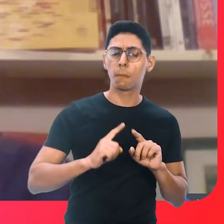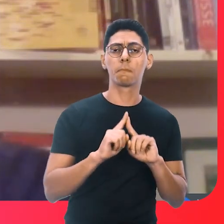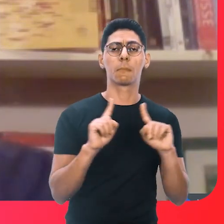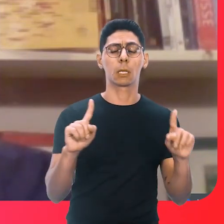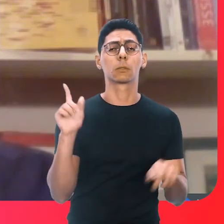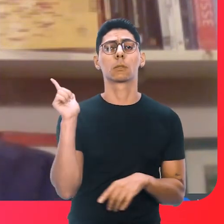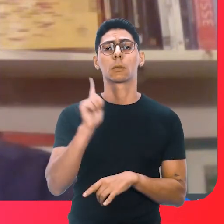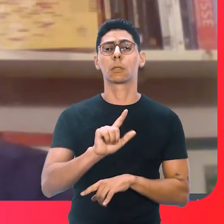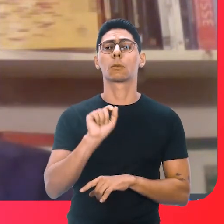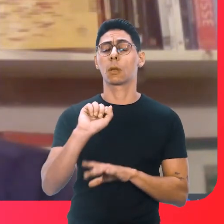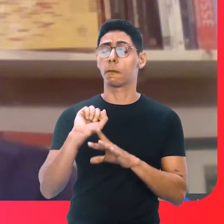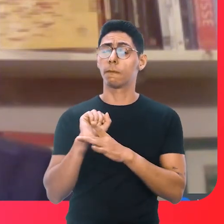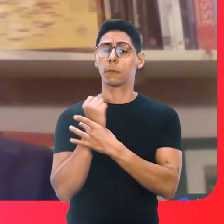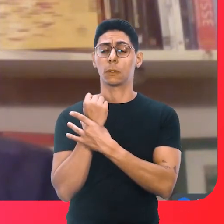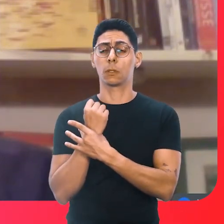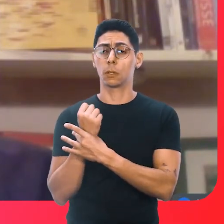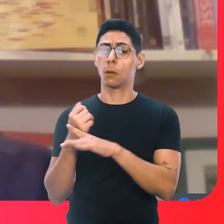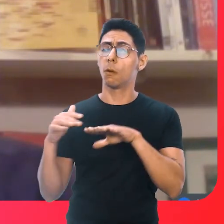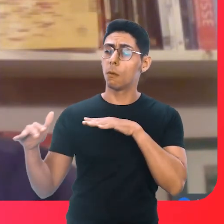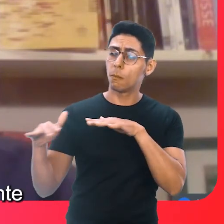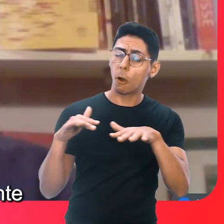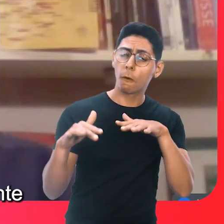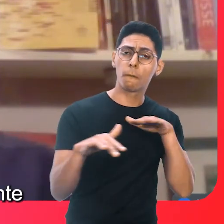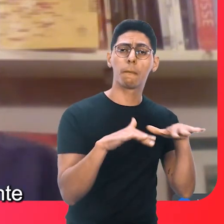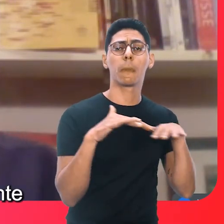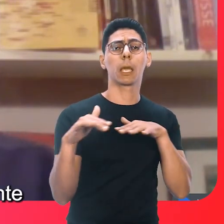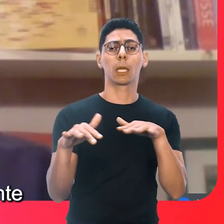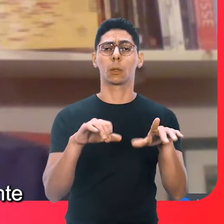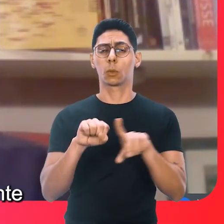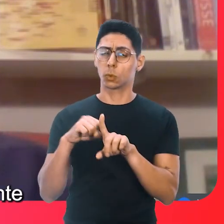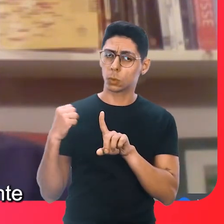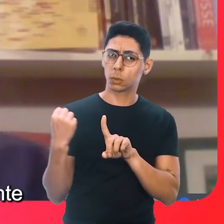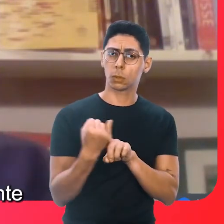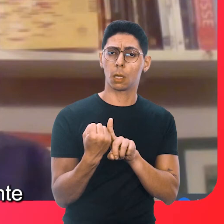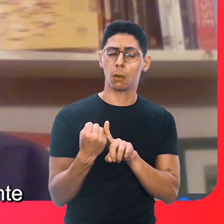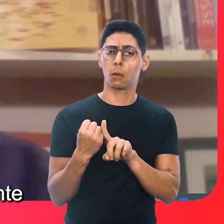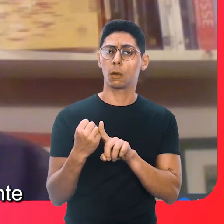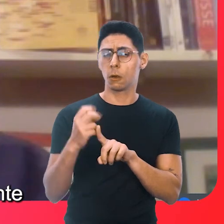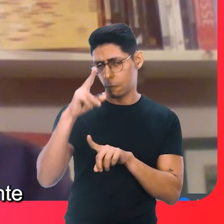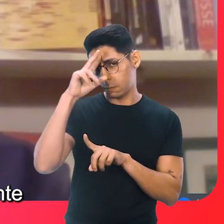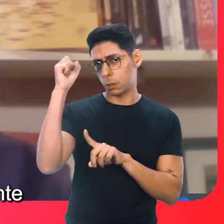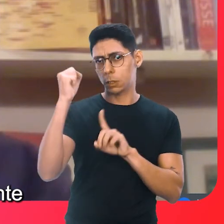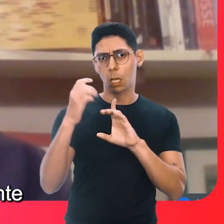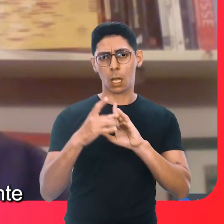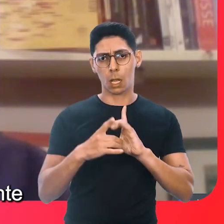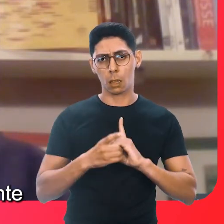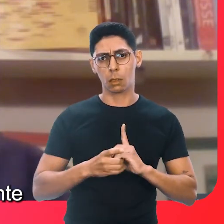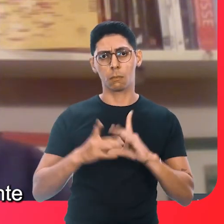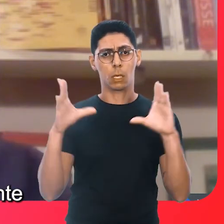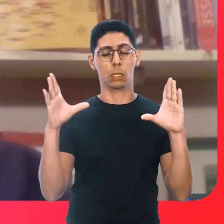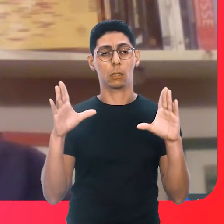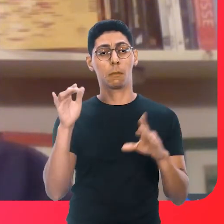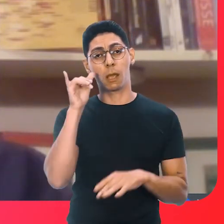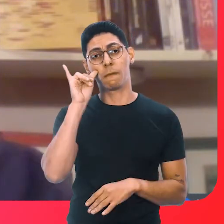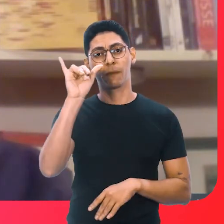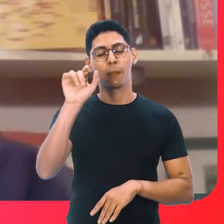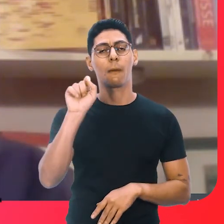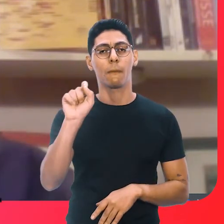também fortalecer o movimento social e fortalecer a nossa democracia para que ela não seja assim tão